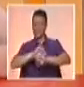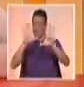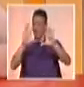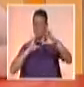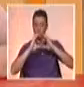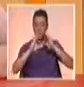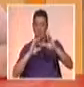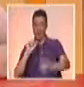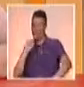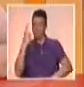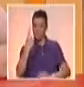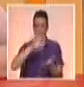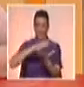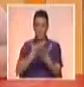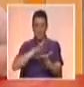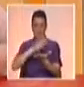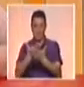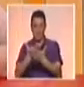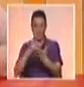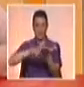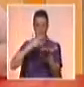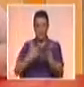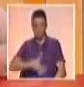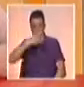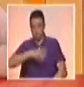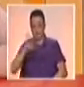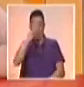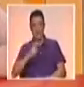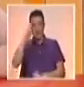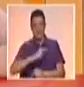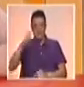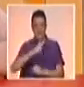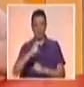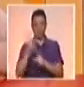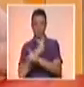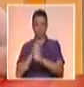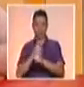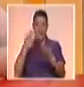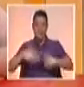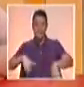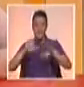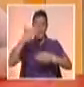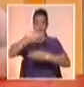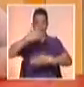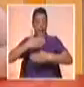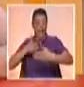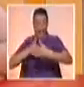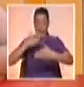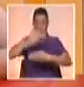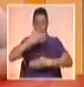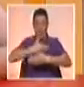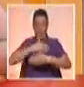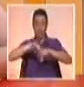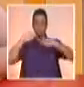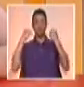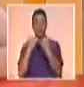a velocidade com que o intérprete traduz um discurso na televisão, etc. E é capaz de haver essa barreira que é